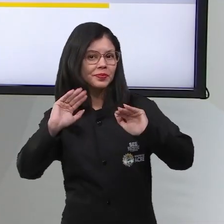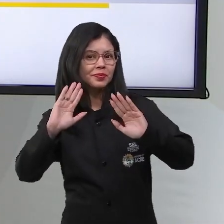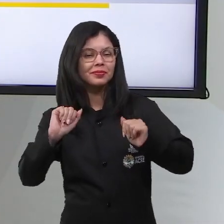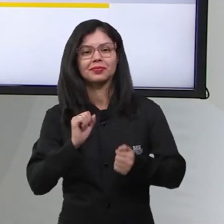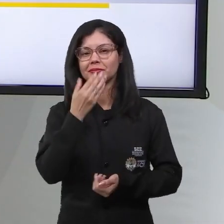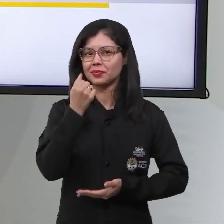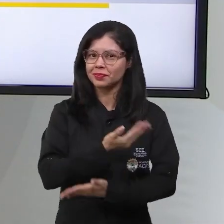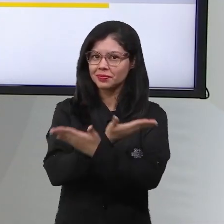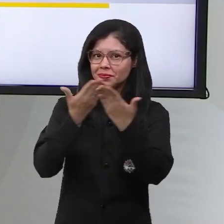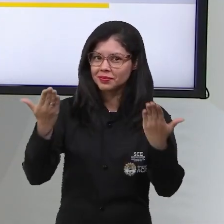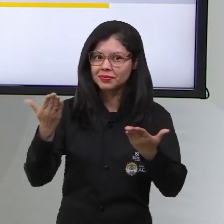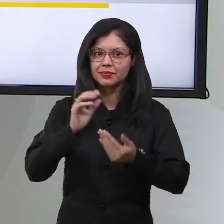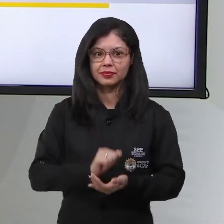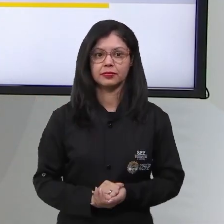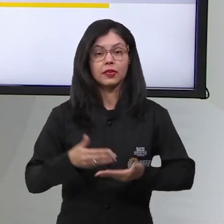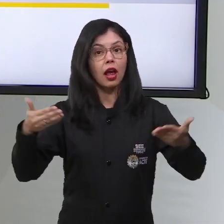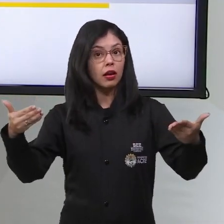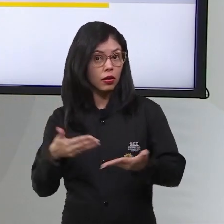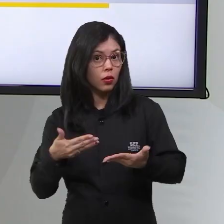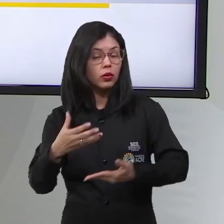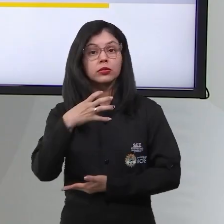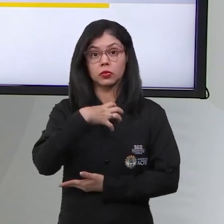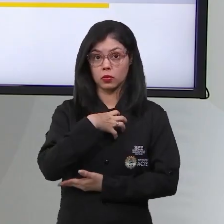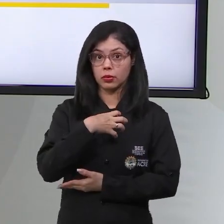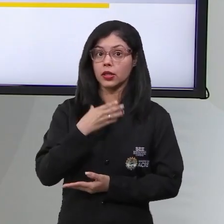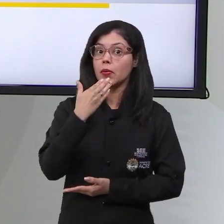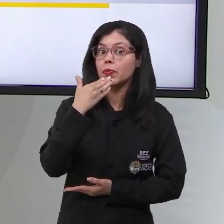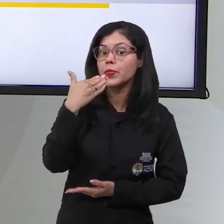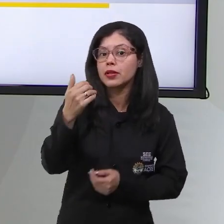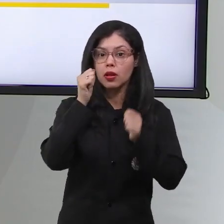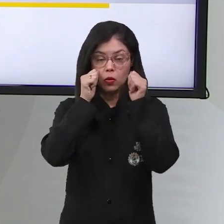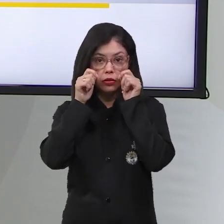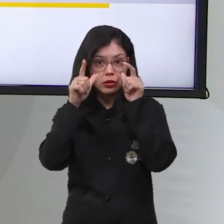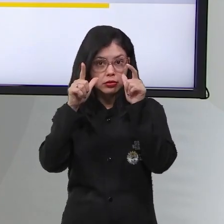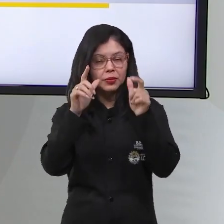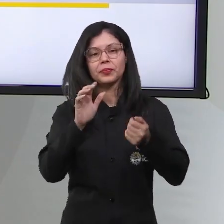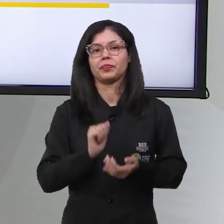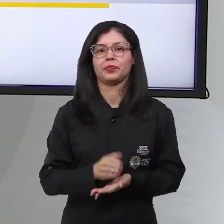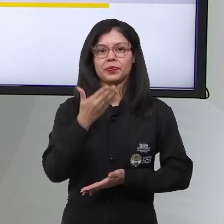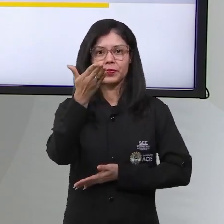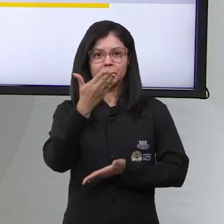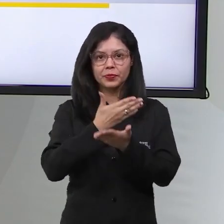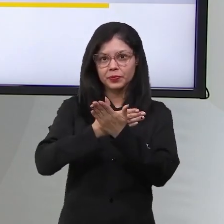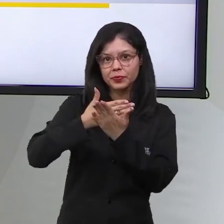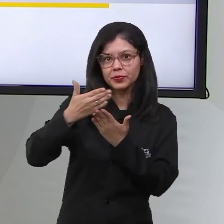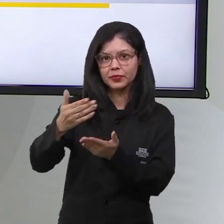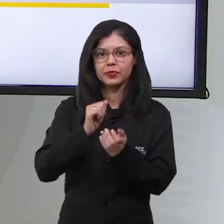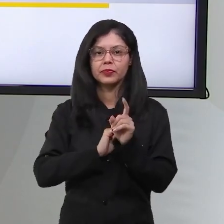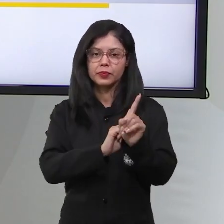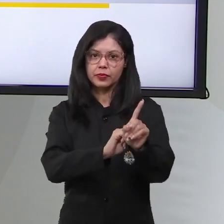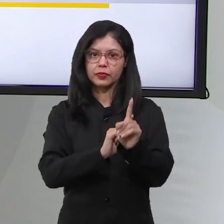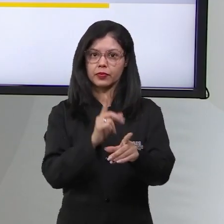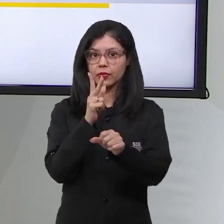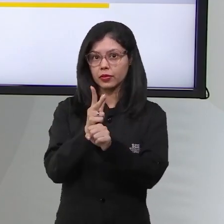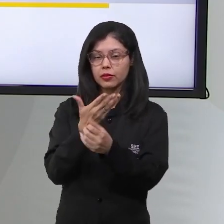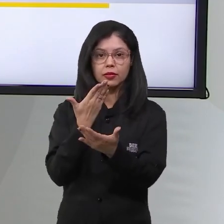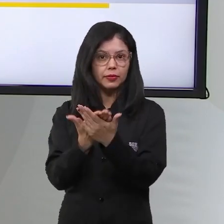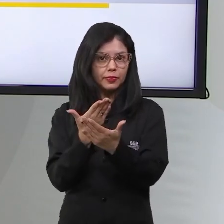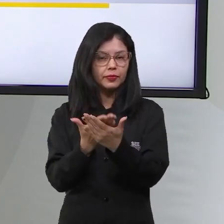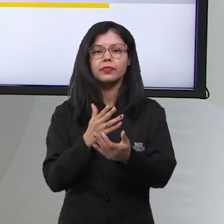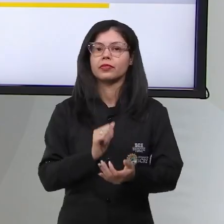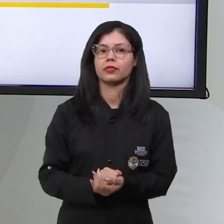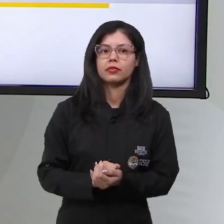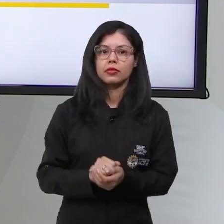Olá, tudo bem com você? A partir deste momento eu peço a sua atenção para que você comece a acompanhar esta videoaula